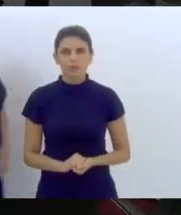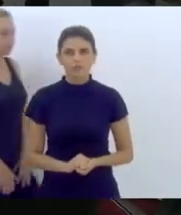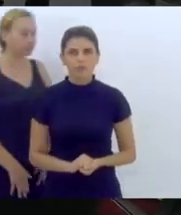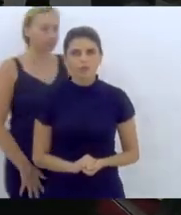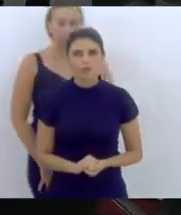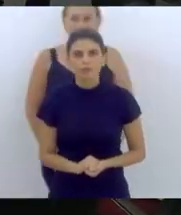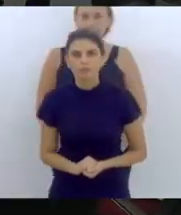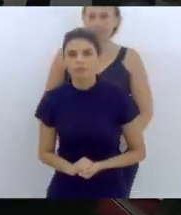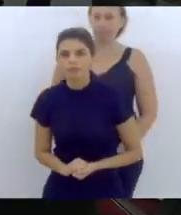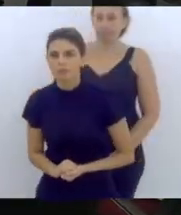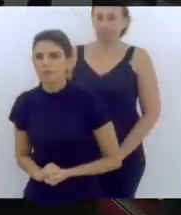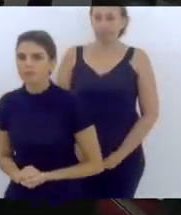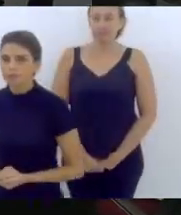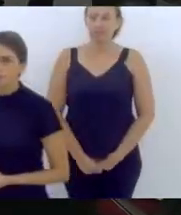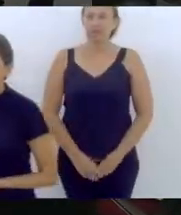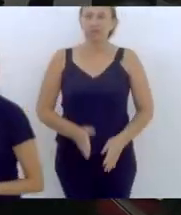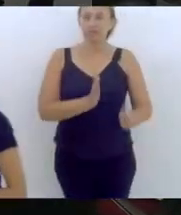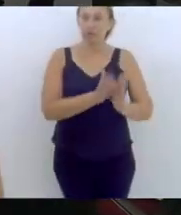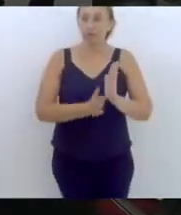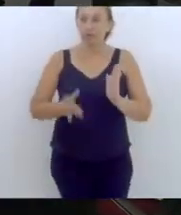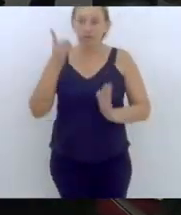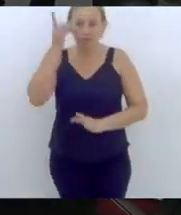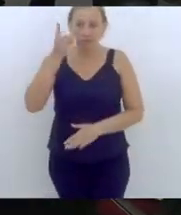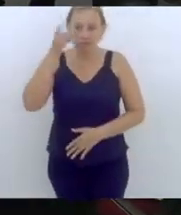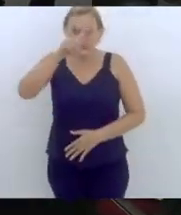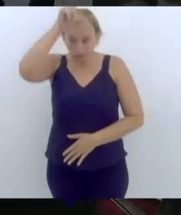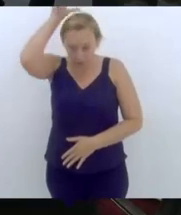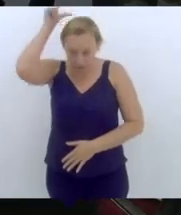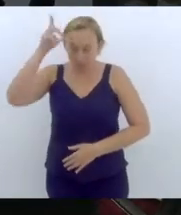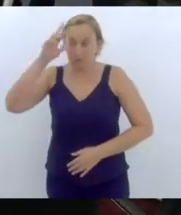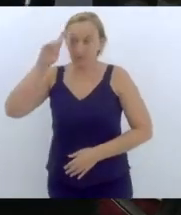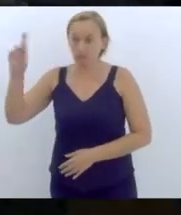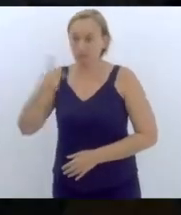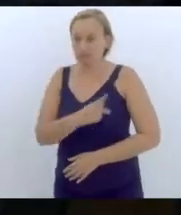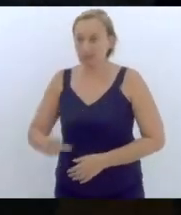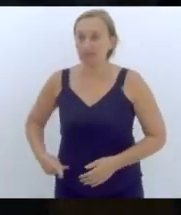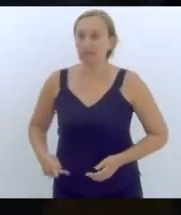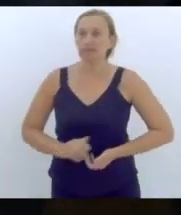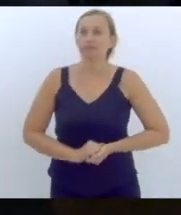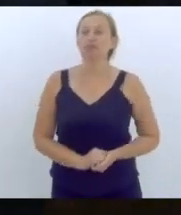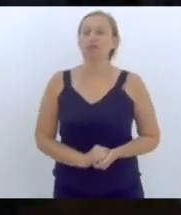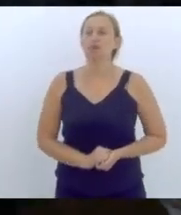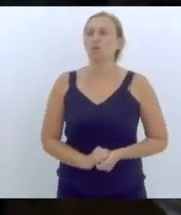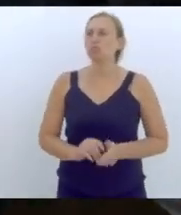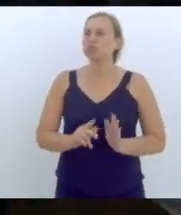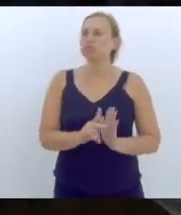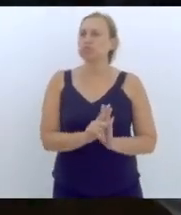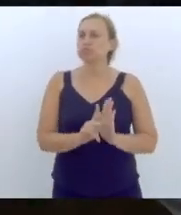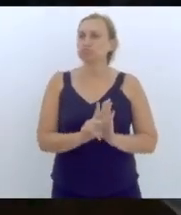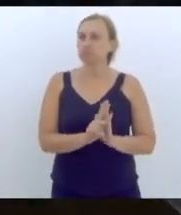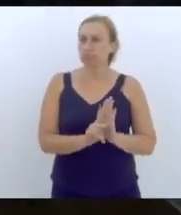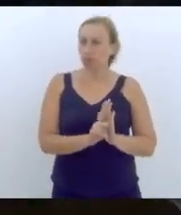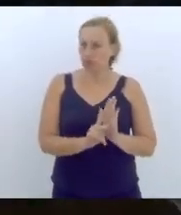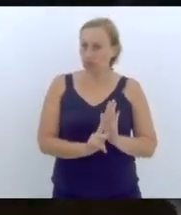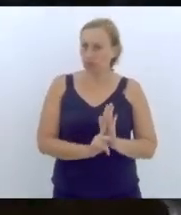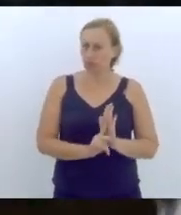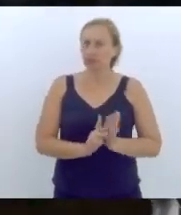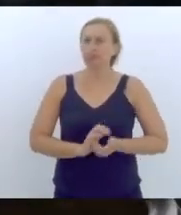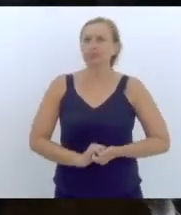Pela ordem, deputado Luiz Paulo. Senhora presidente, o projeto